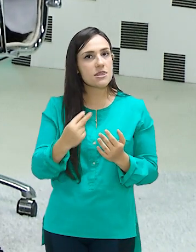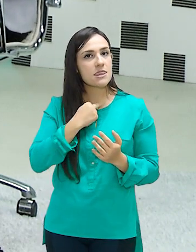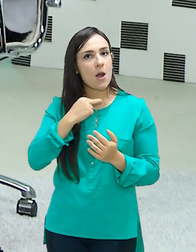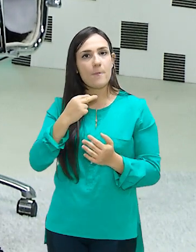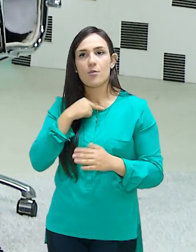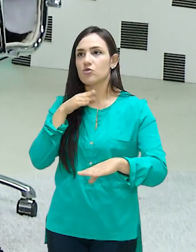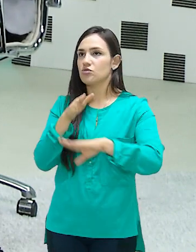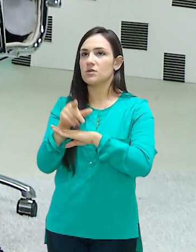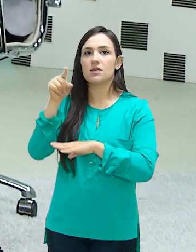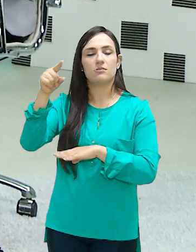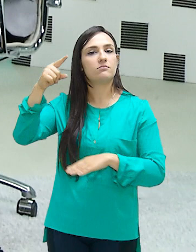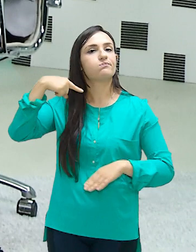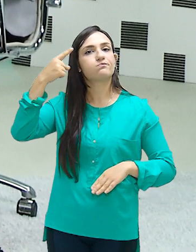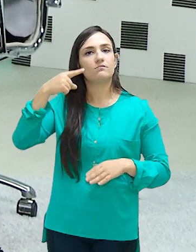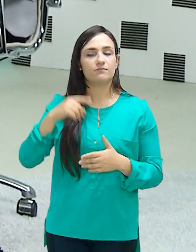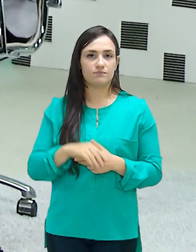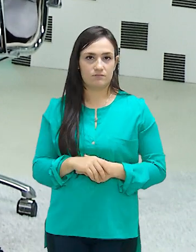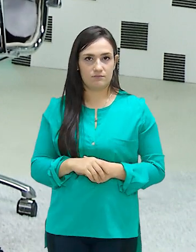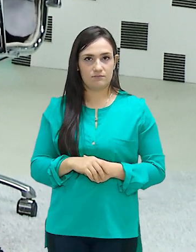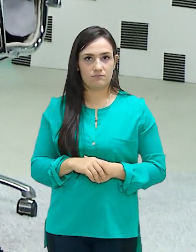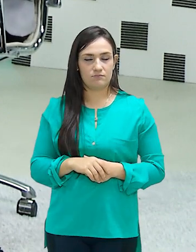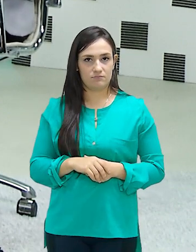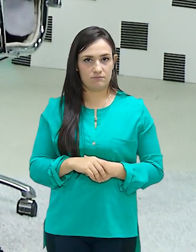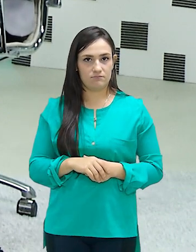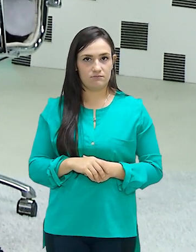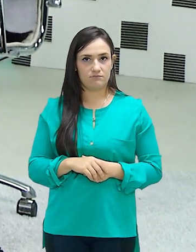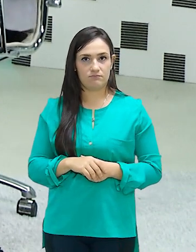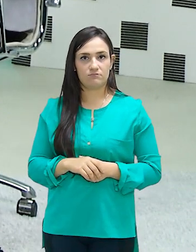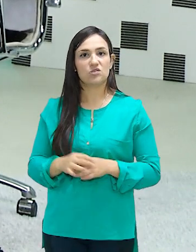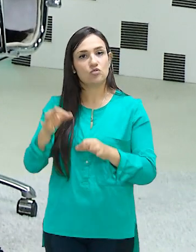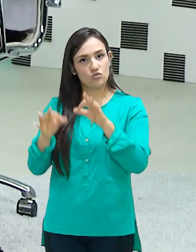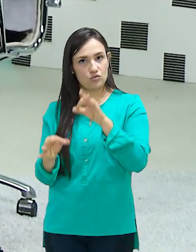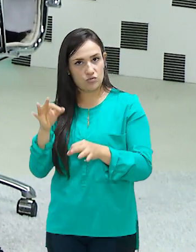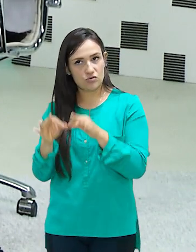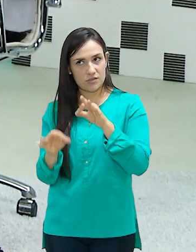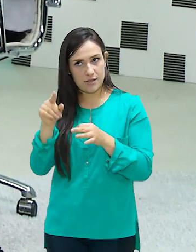nós, advogados, nós temos que nos retirar. E